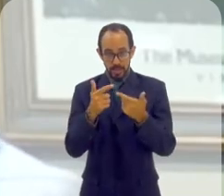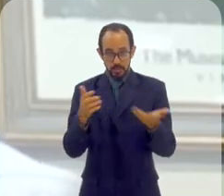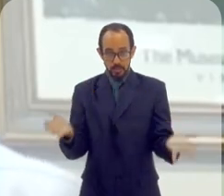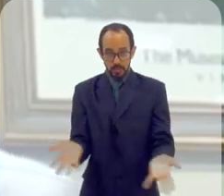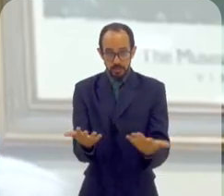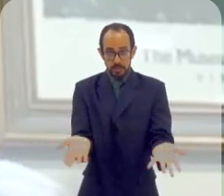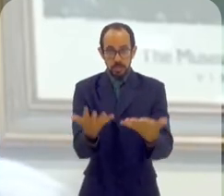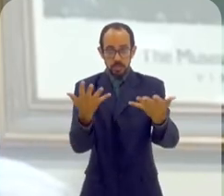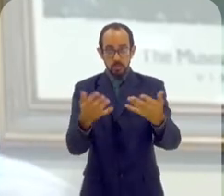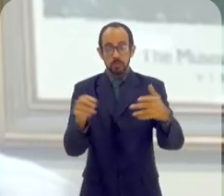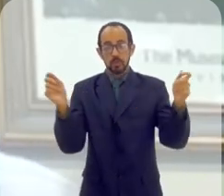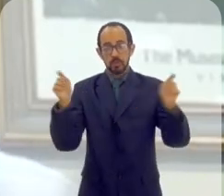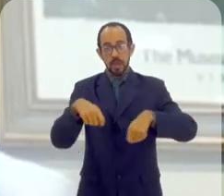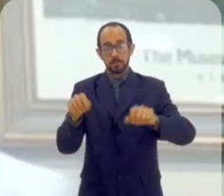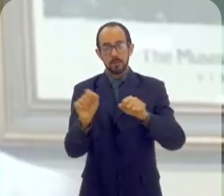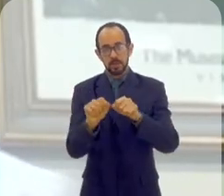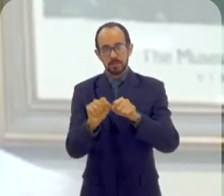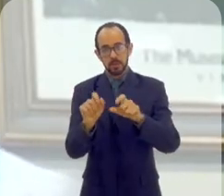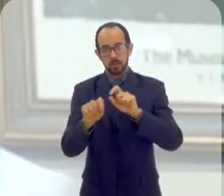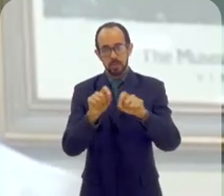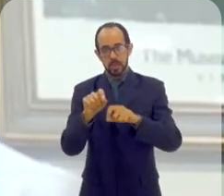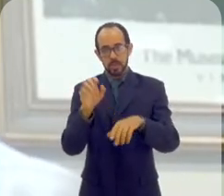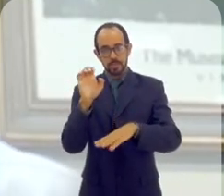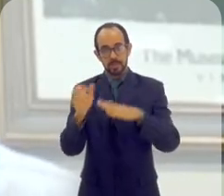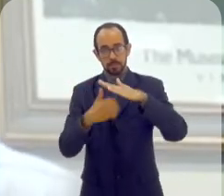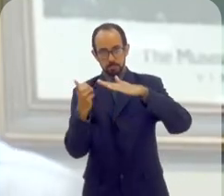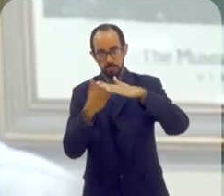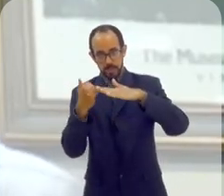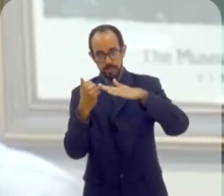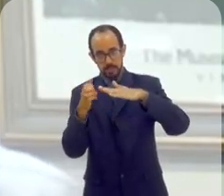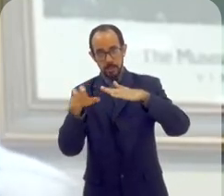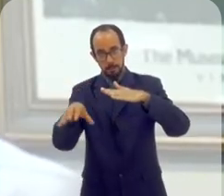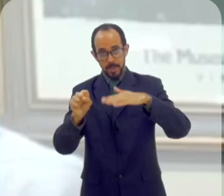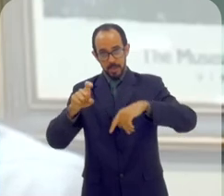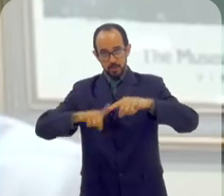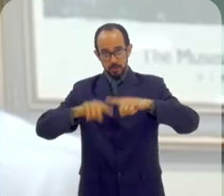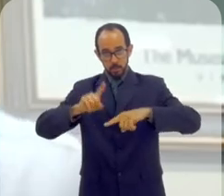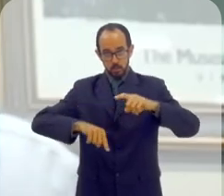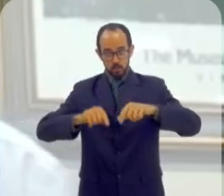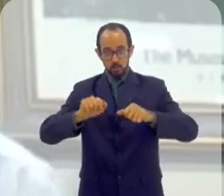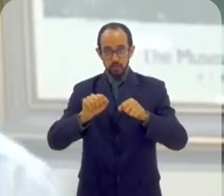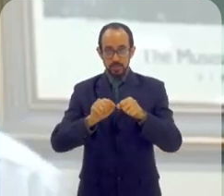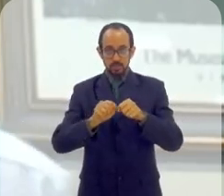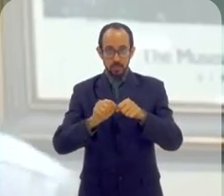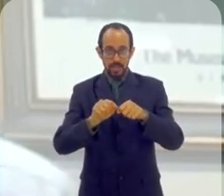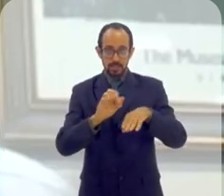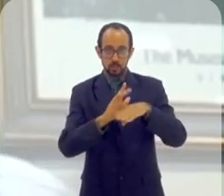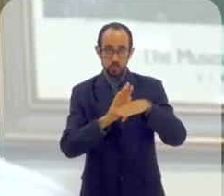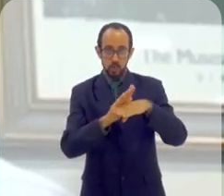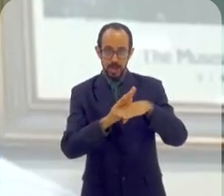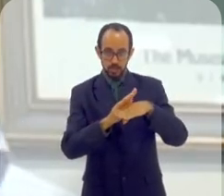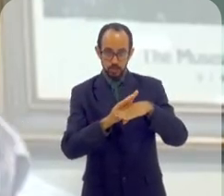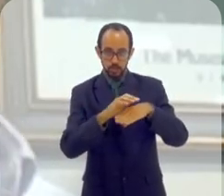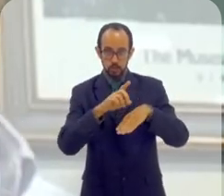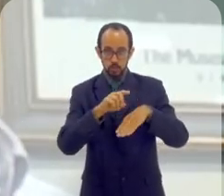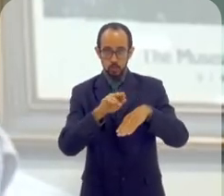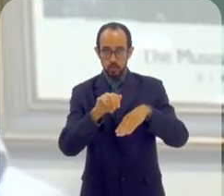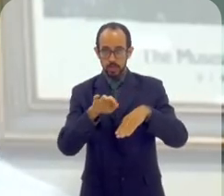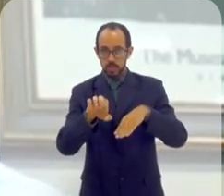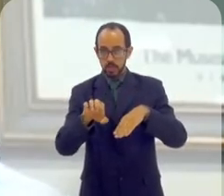vamos conseguir fazer com que essas empresas que pegam essas matérias-primas que são produzidas aqui em Caxias